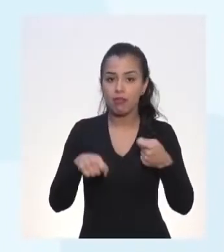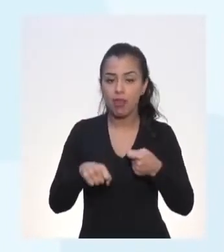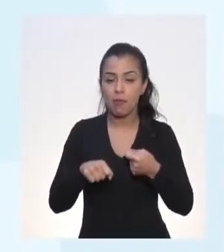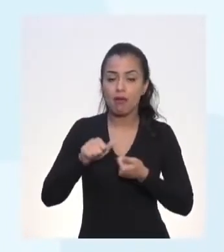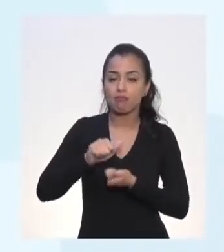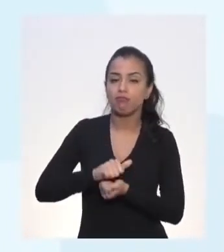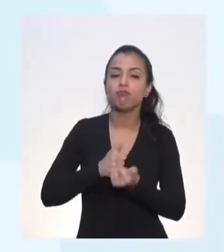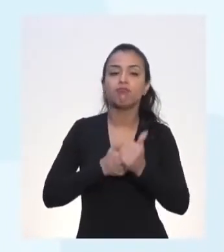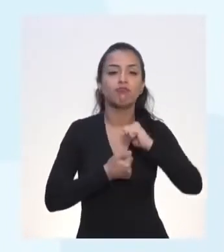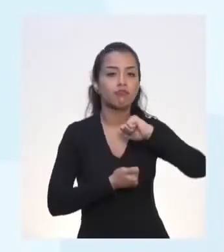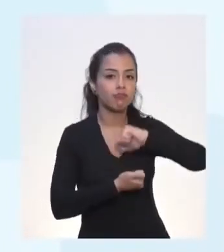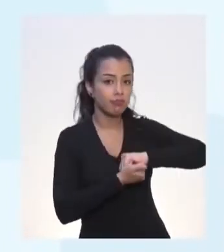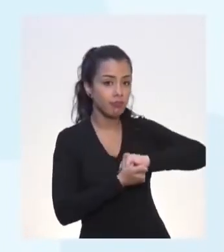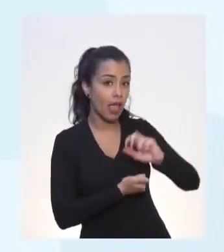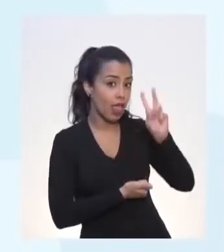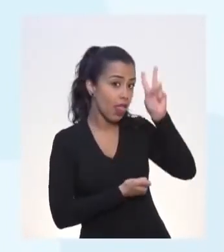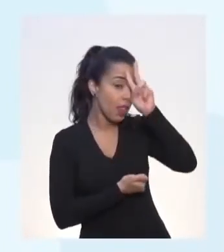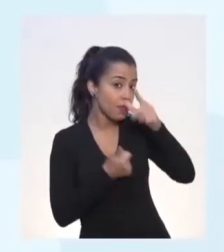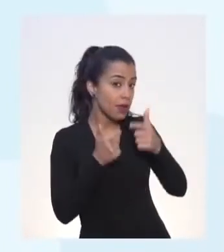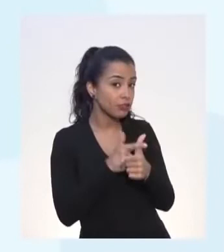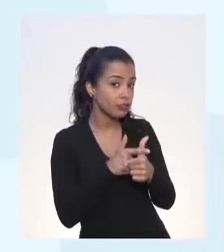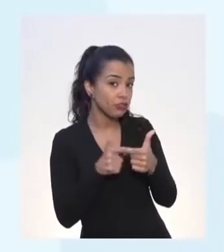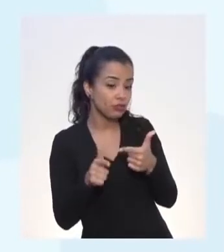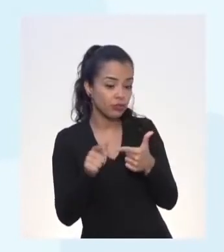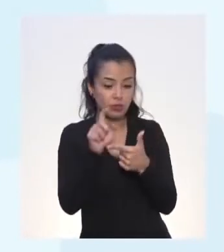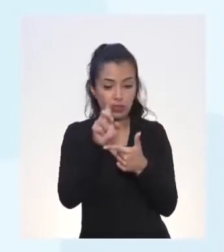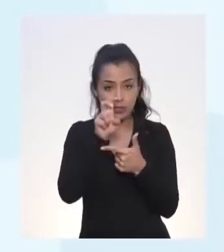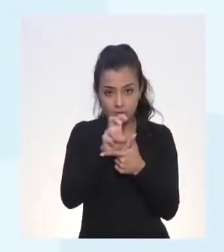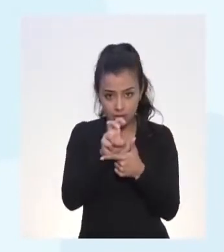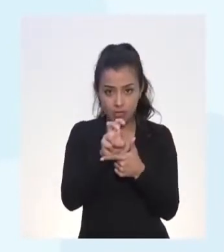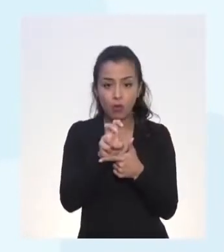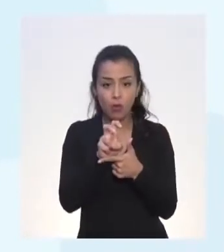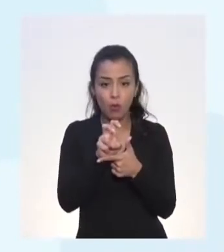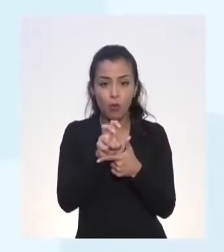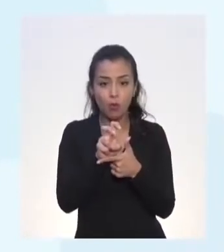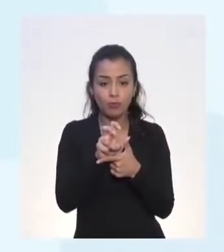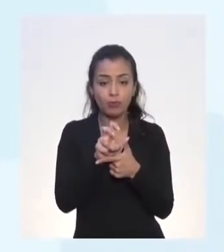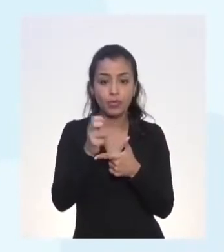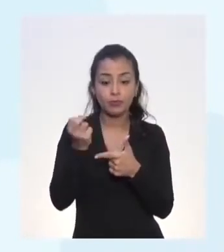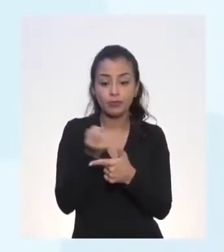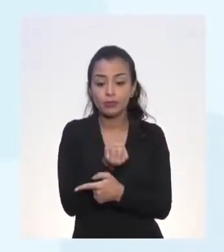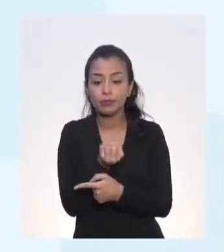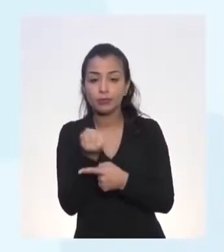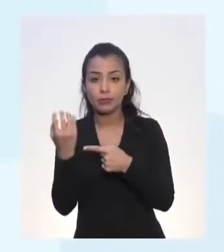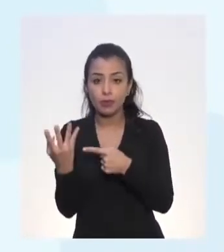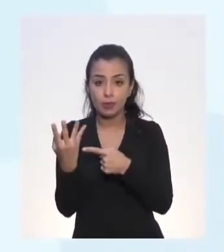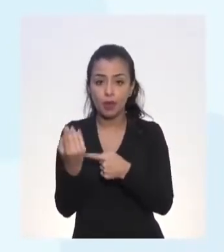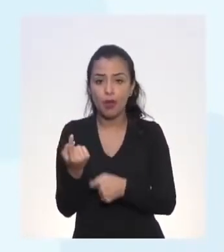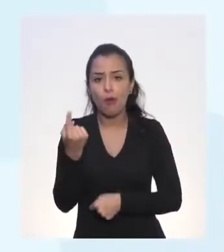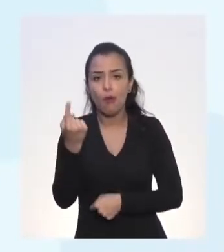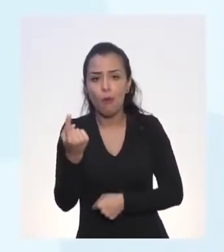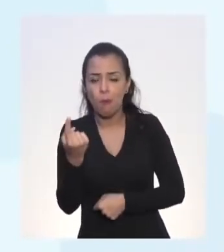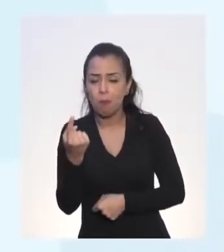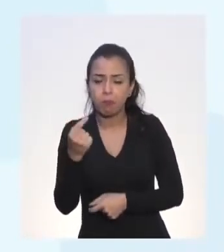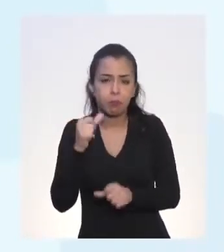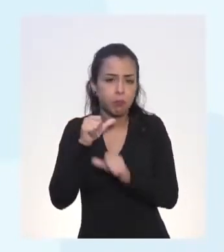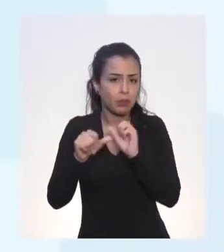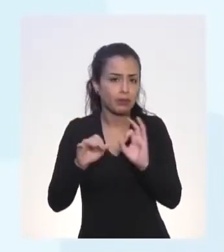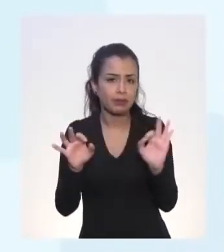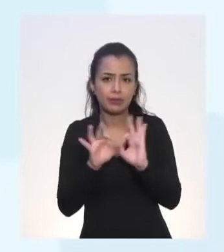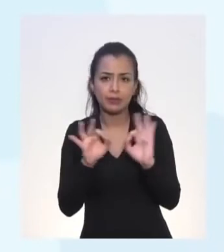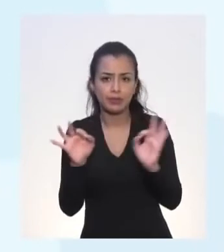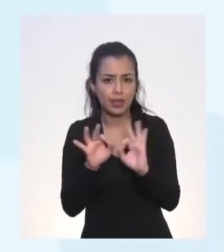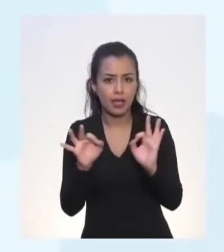que está sendo dividido por 5 e colocamos um denominador 1 aqui, que não altera em nada a fração. Exato. Montada a